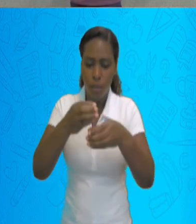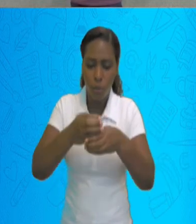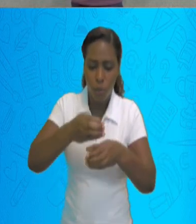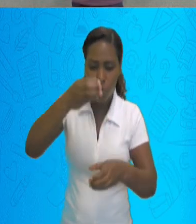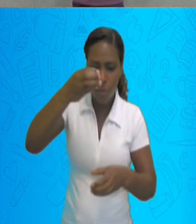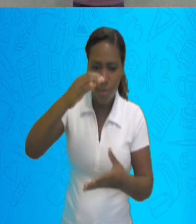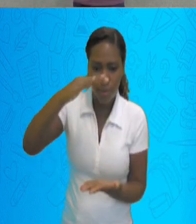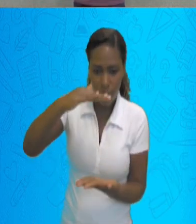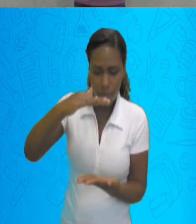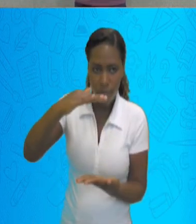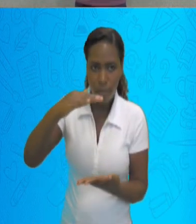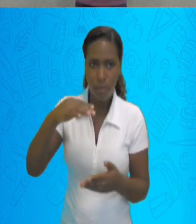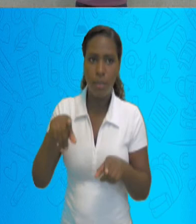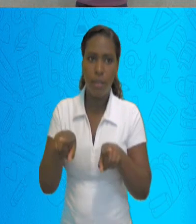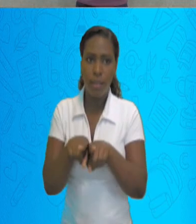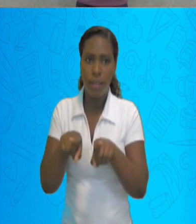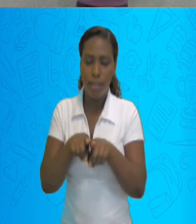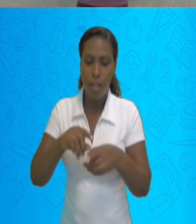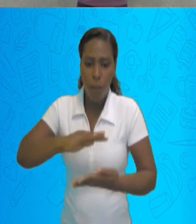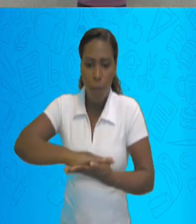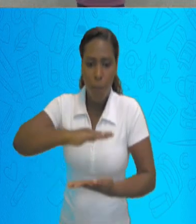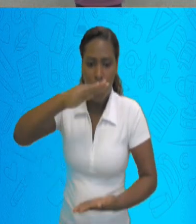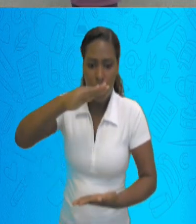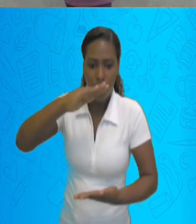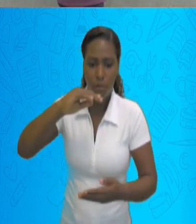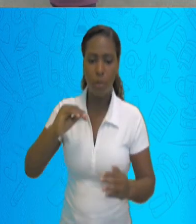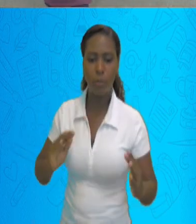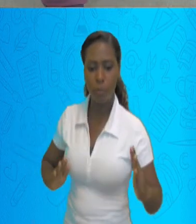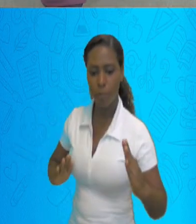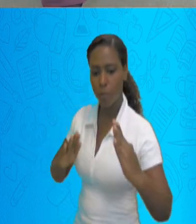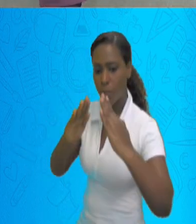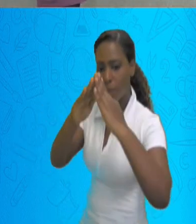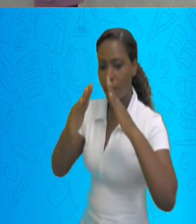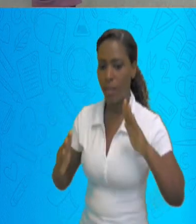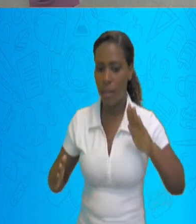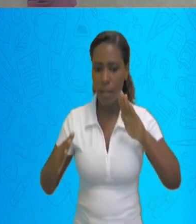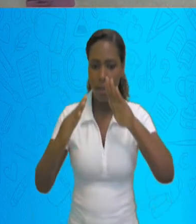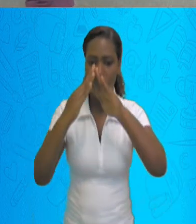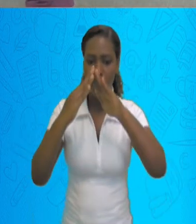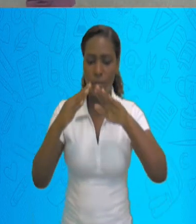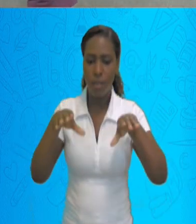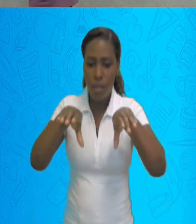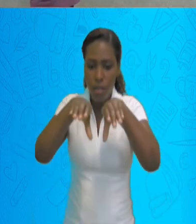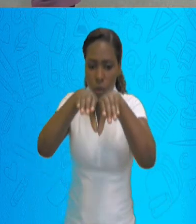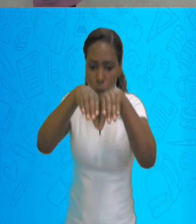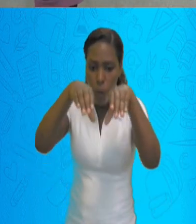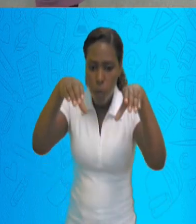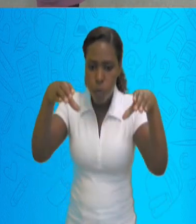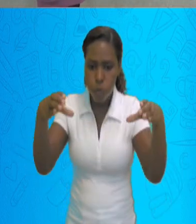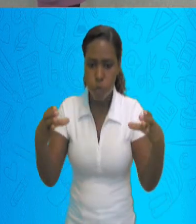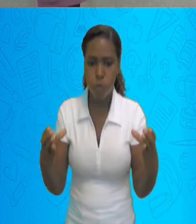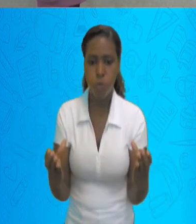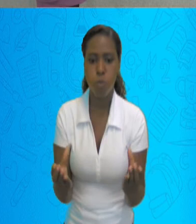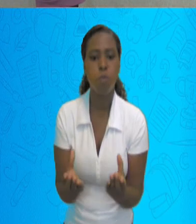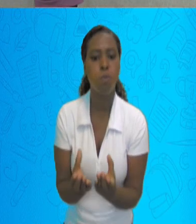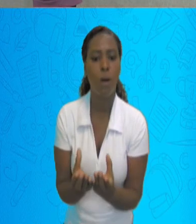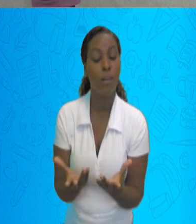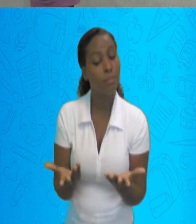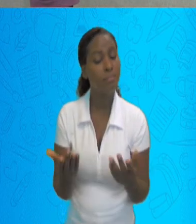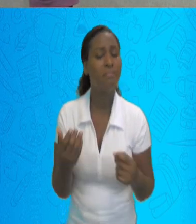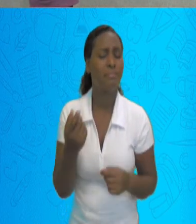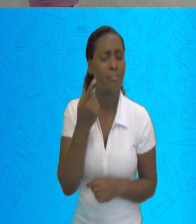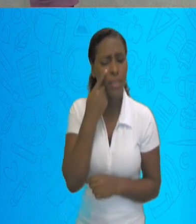uma pirâmide e temos a esfera. Então, vamos analisar a questão. A letra A nos pede o